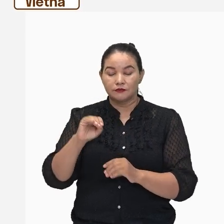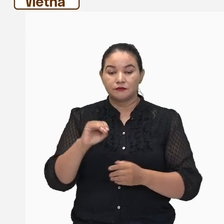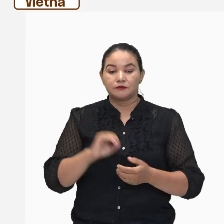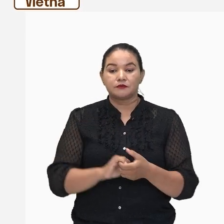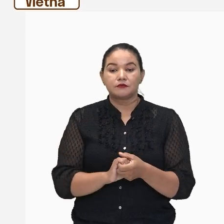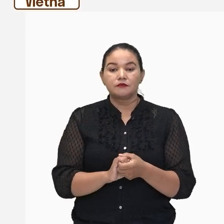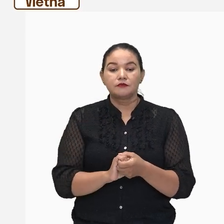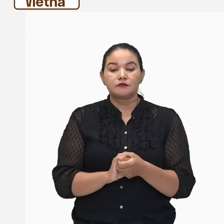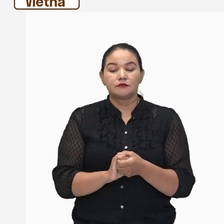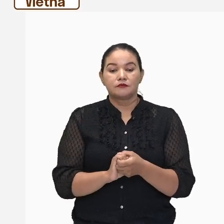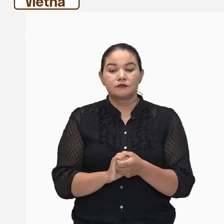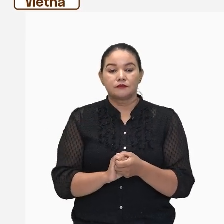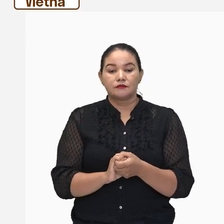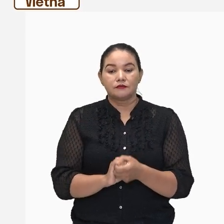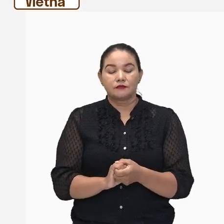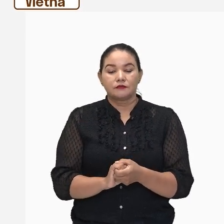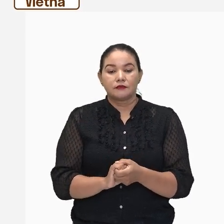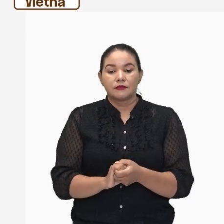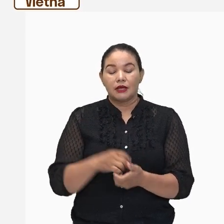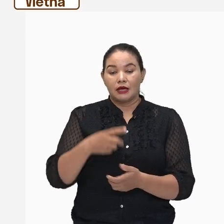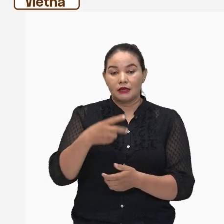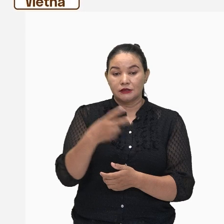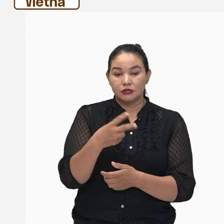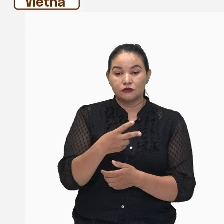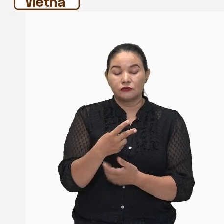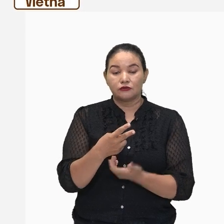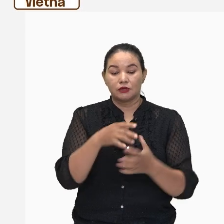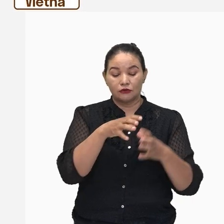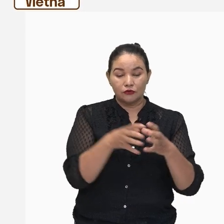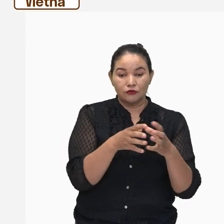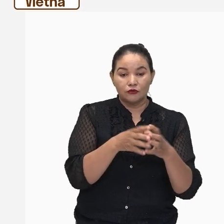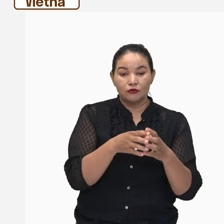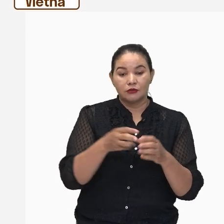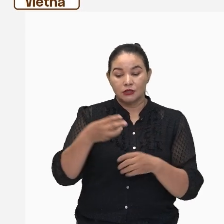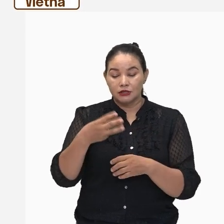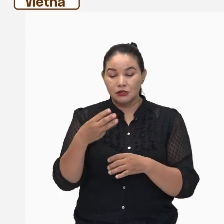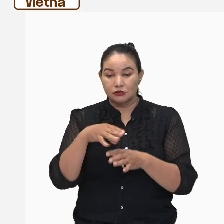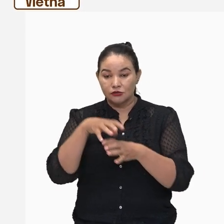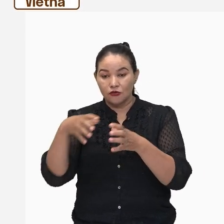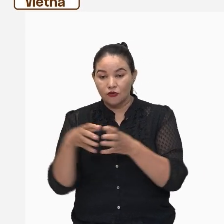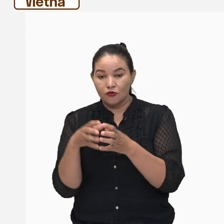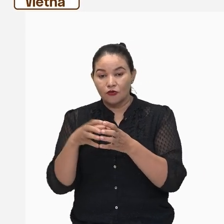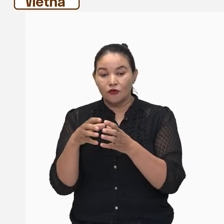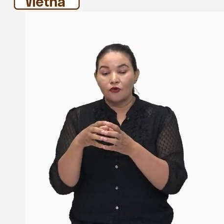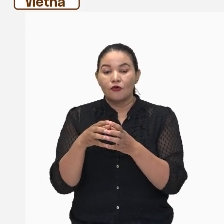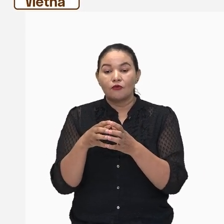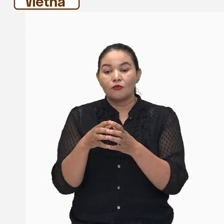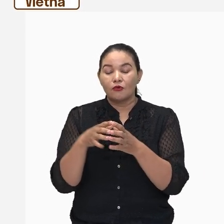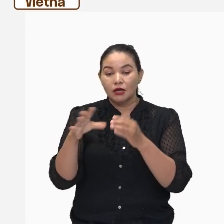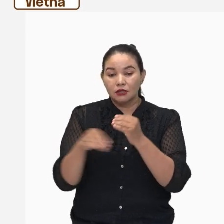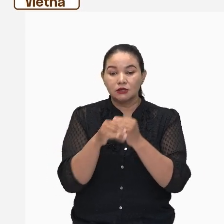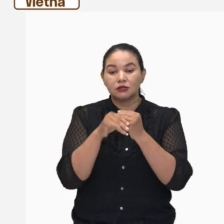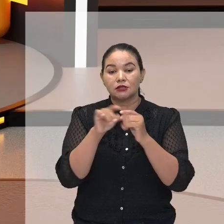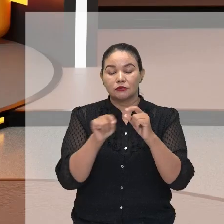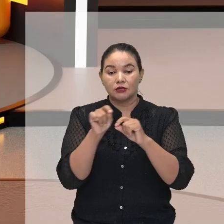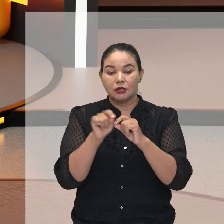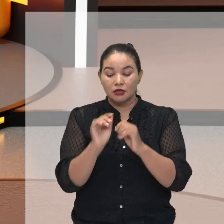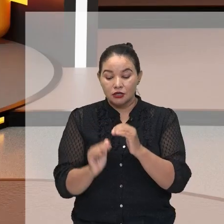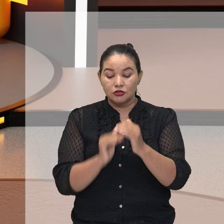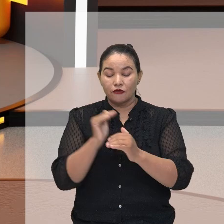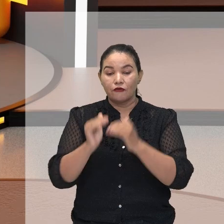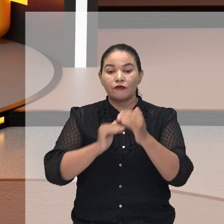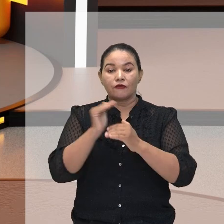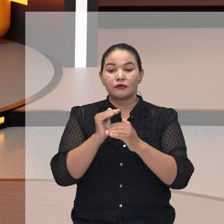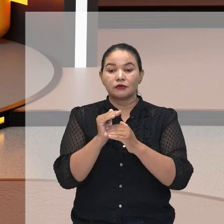1990. Agora, a segunda e a terceira geração dos tigres, eles têm recebido, né, ali desenvolvimentos